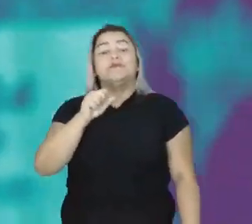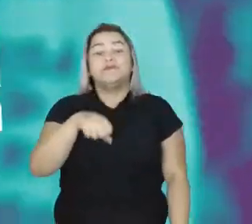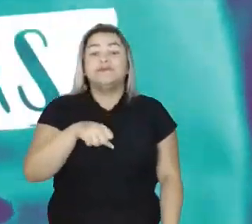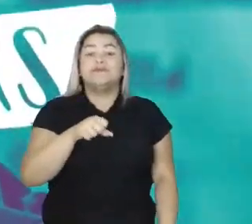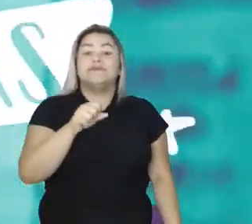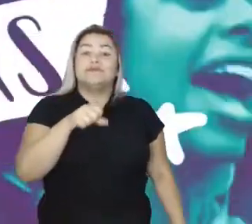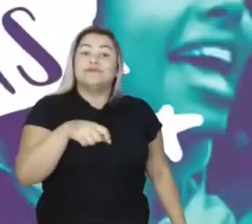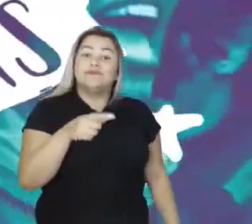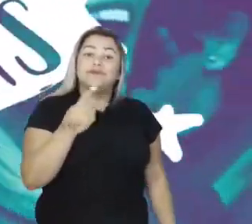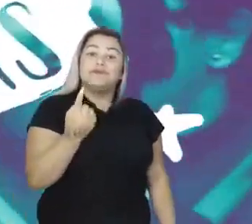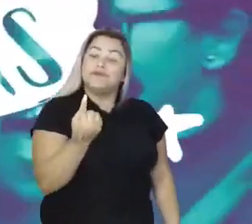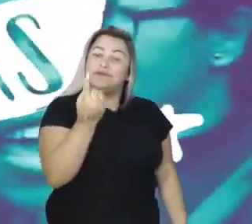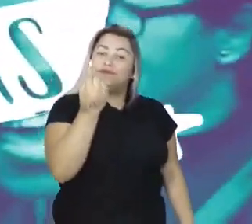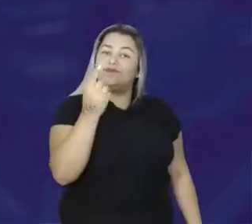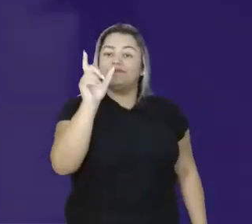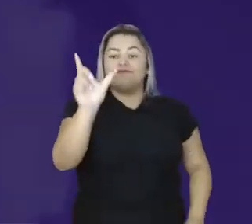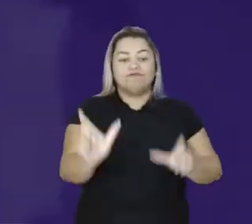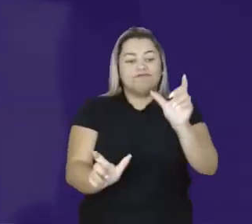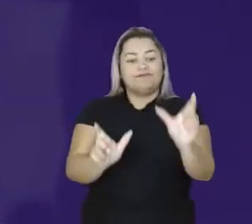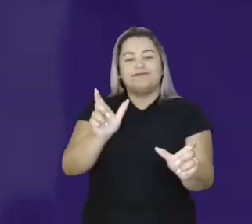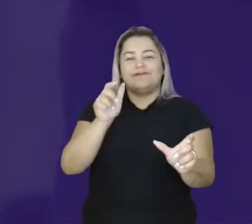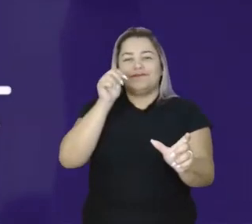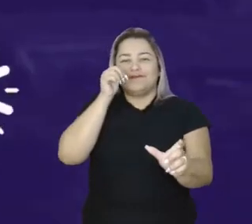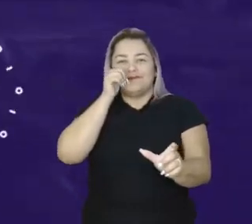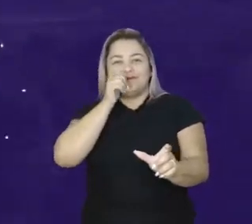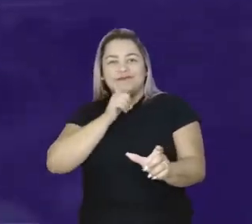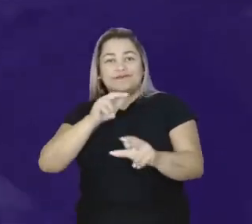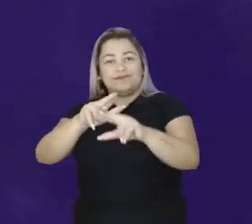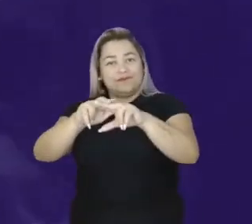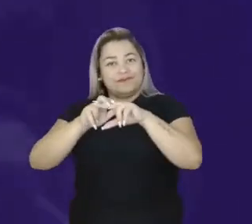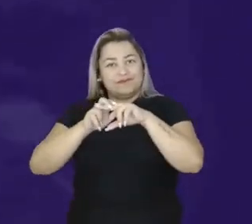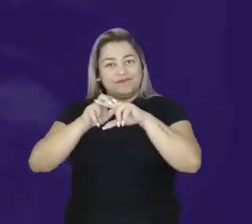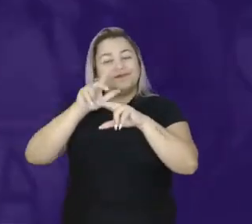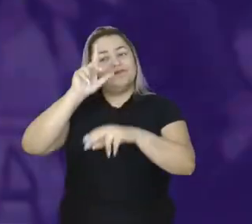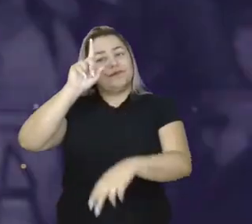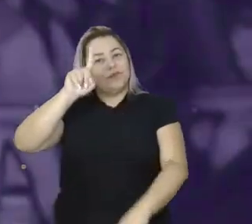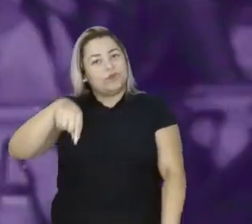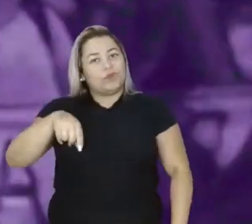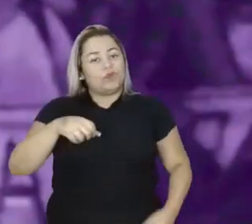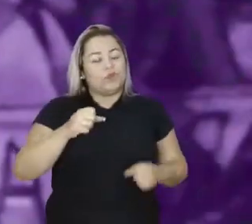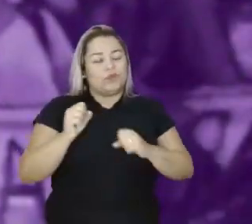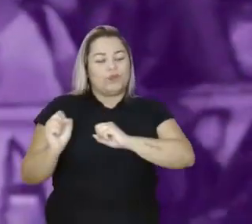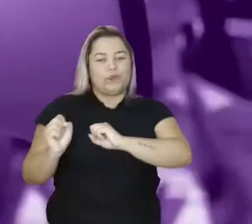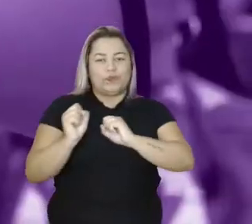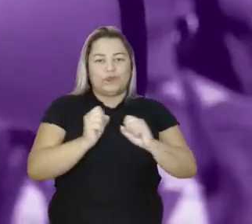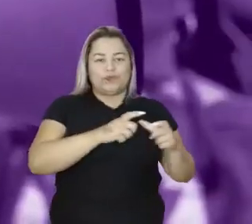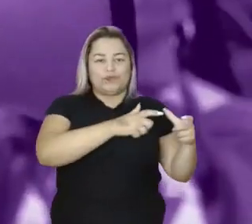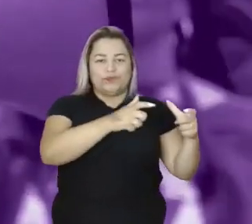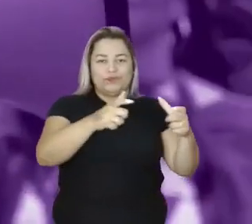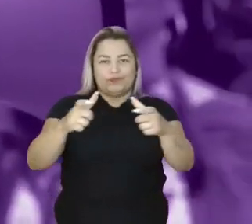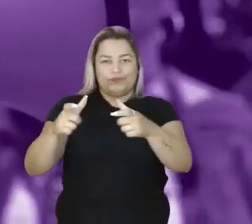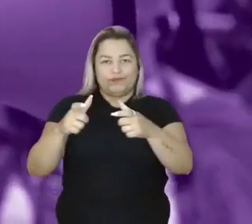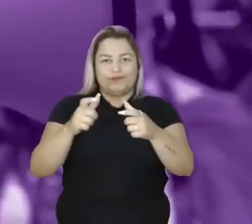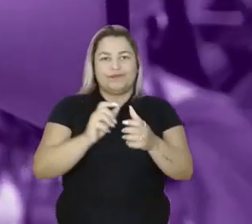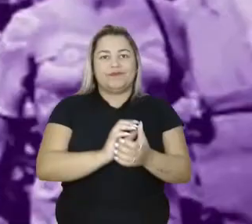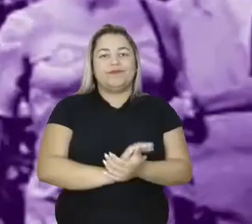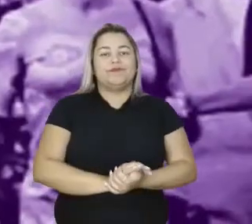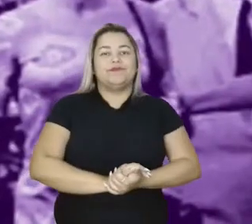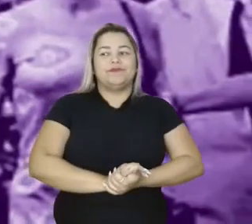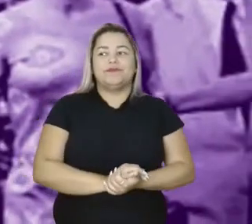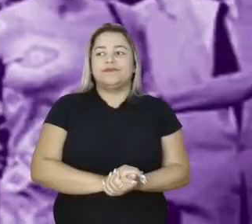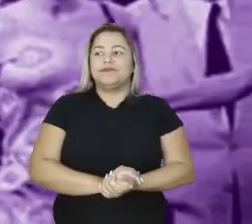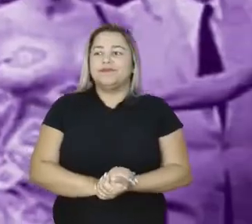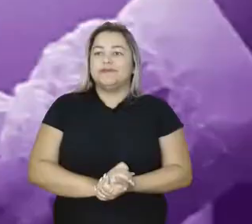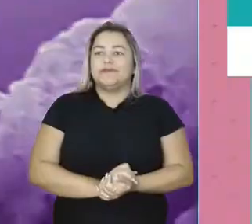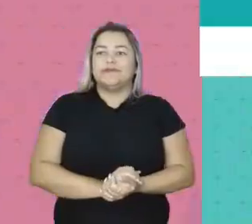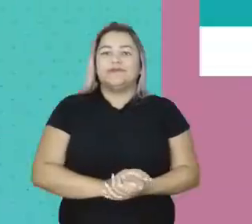Eu sou uma delas São elas por elas Ocupando os espaços de